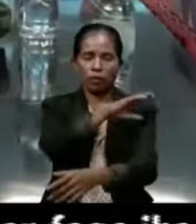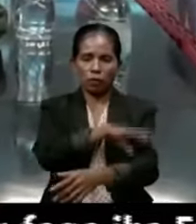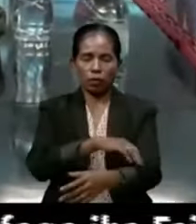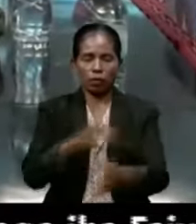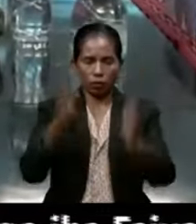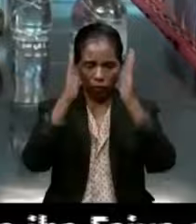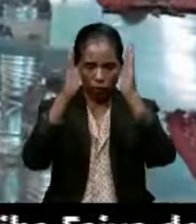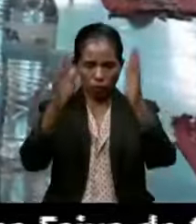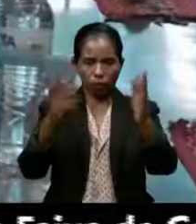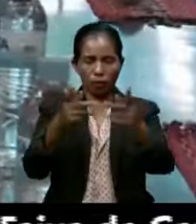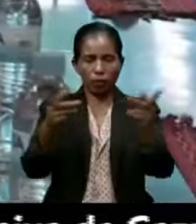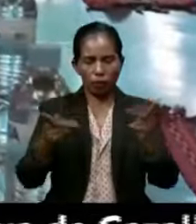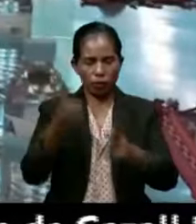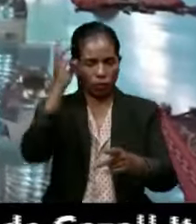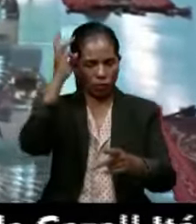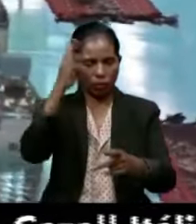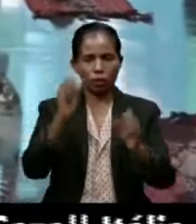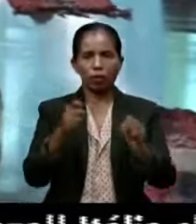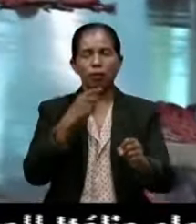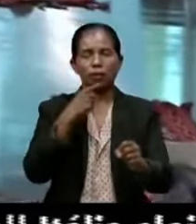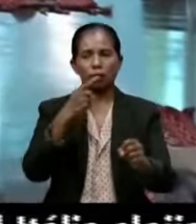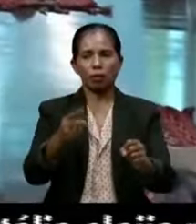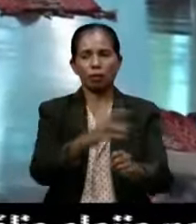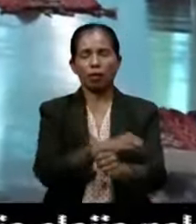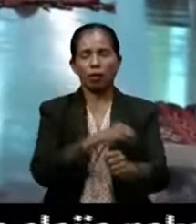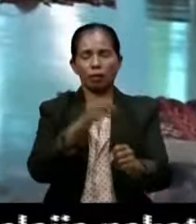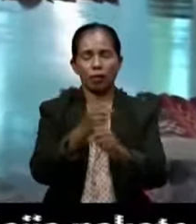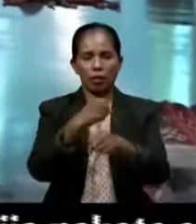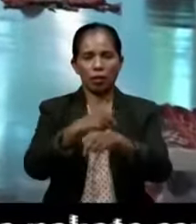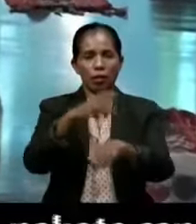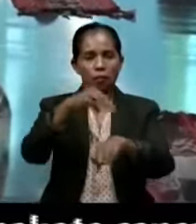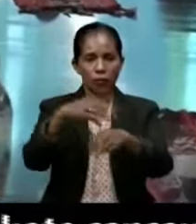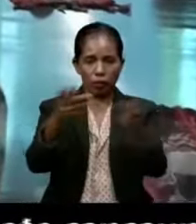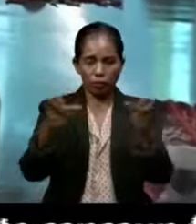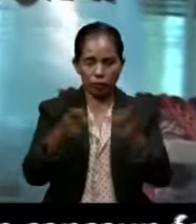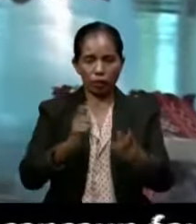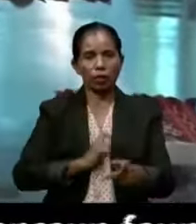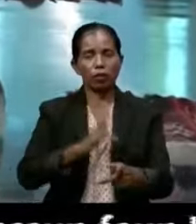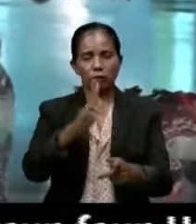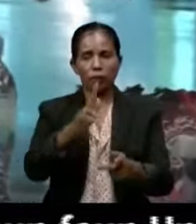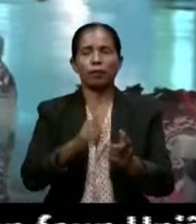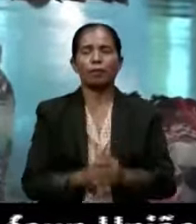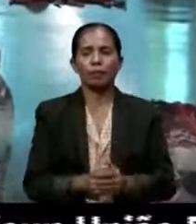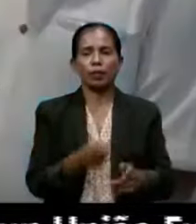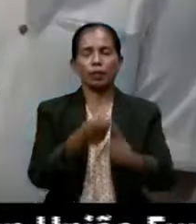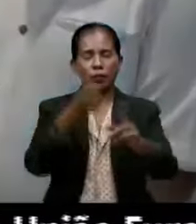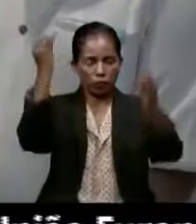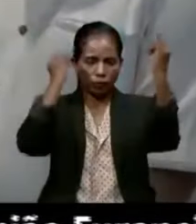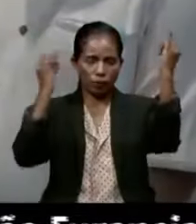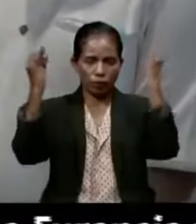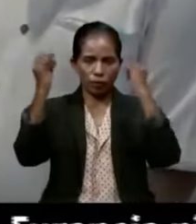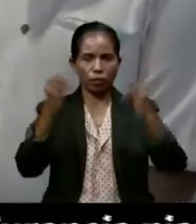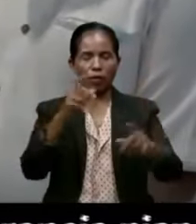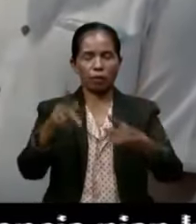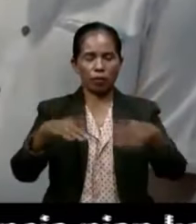total atenção ba preocupação ne o de bela acelera construção na altaria ta sitolo. Por exemplo, informação e da Rusitania é uma